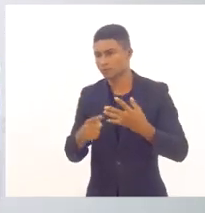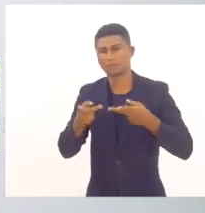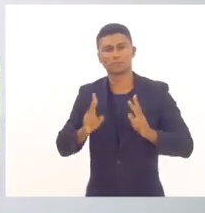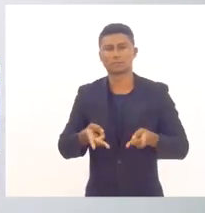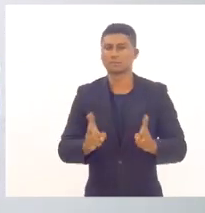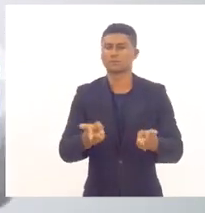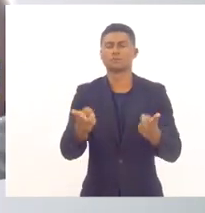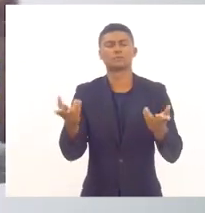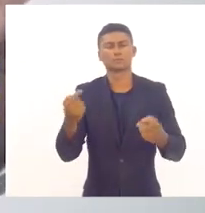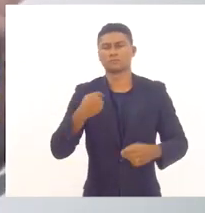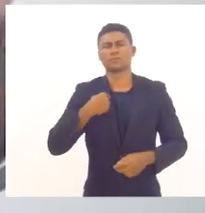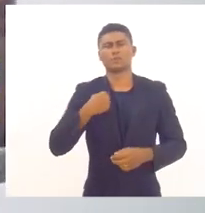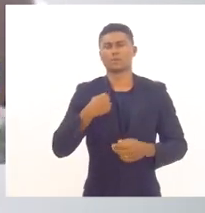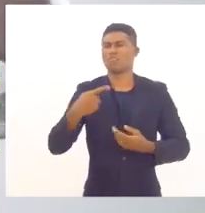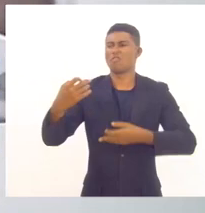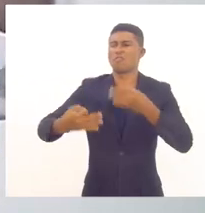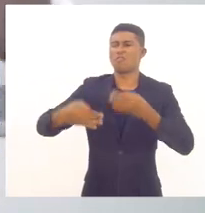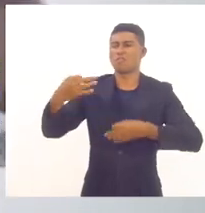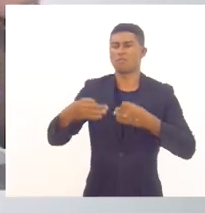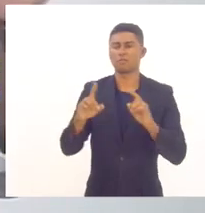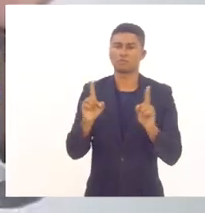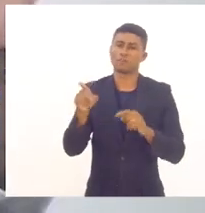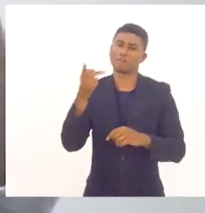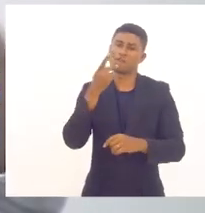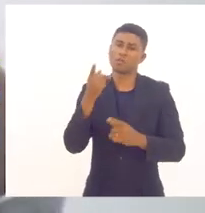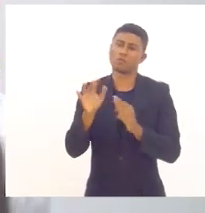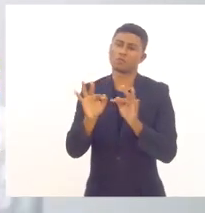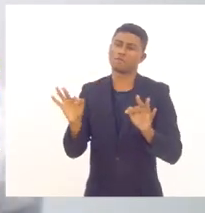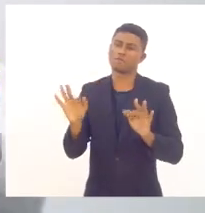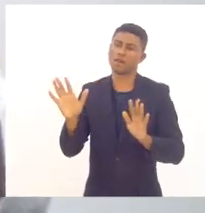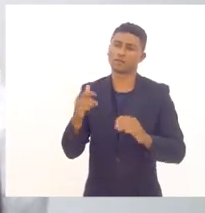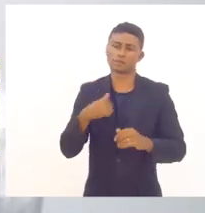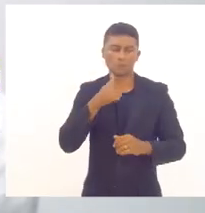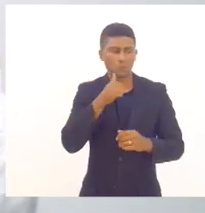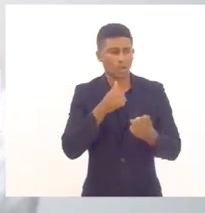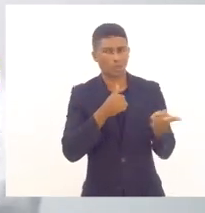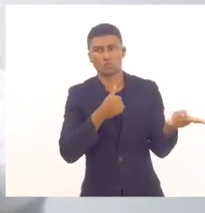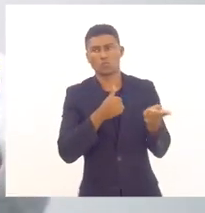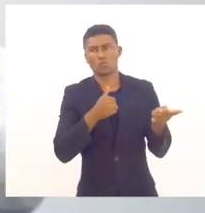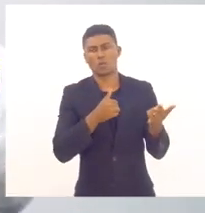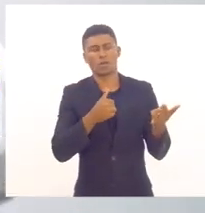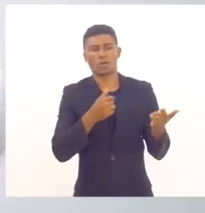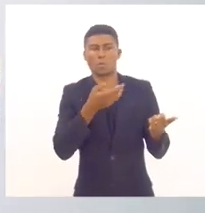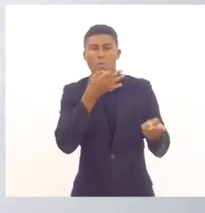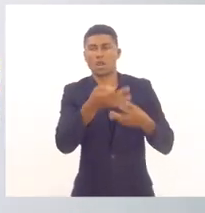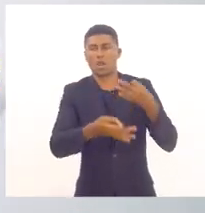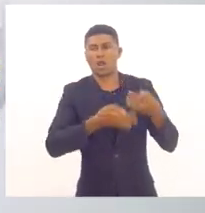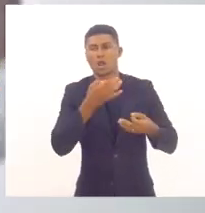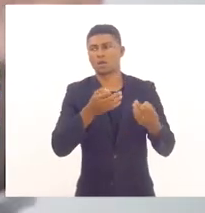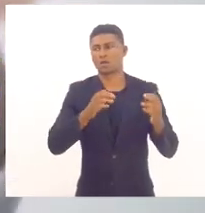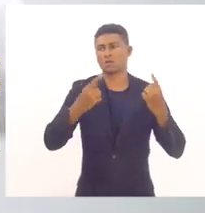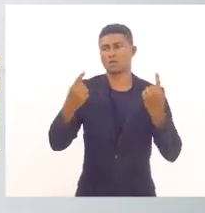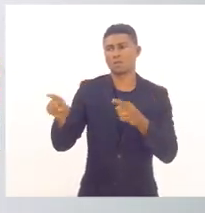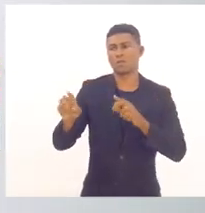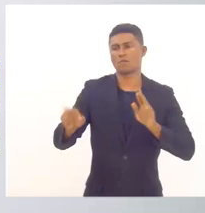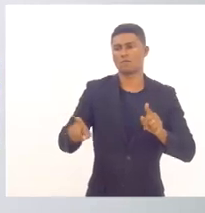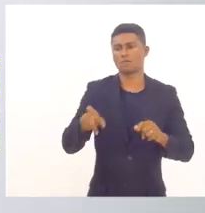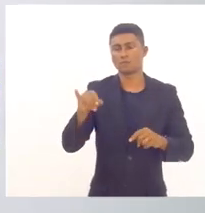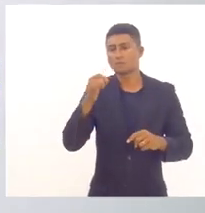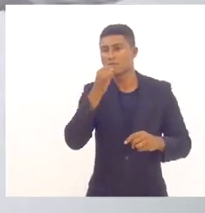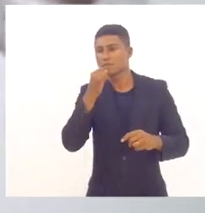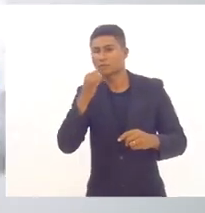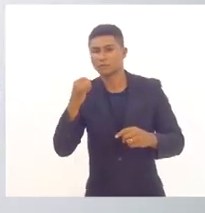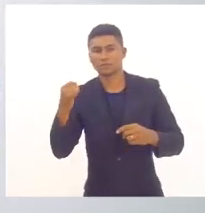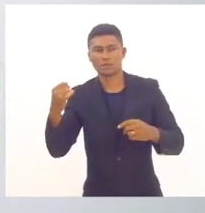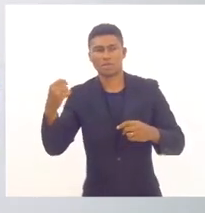não cabe a mim julgar. Você falou uma frase, duas mulheres contestaram. Eu acho que se você contesta e elas contestam, a gente nunca